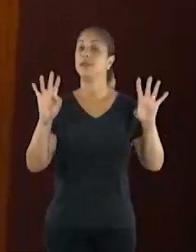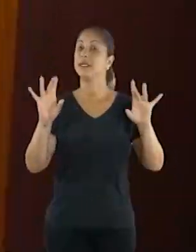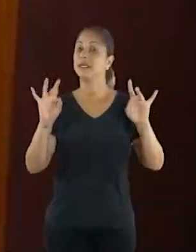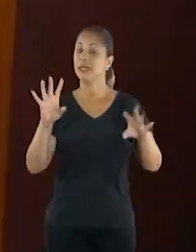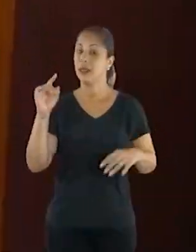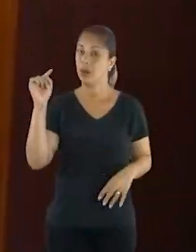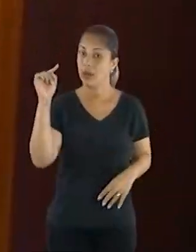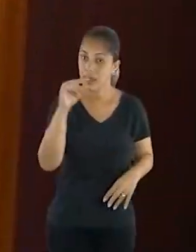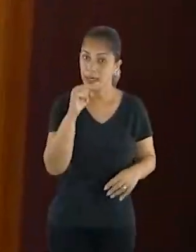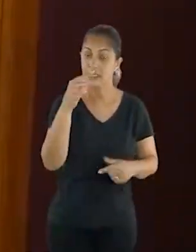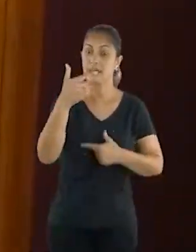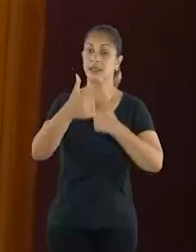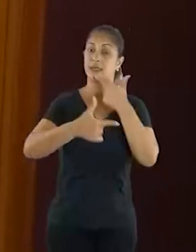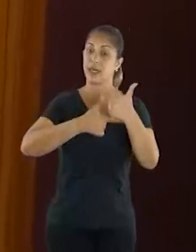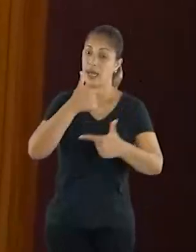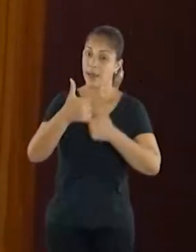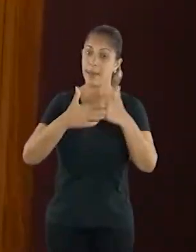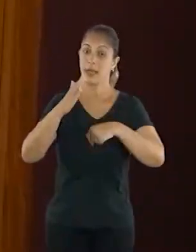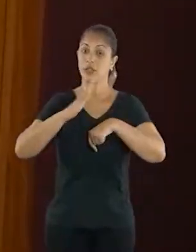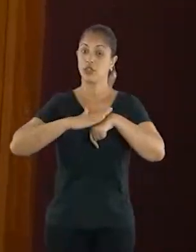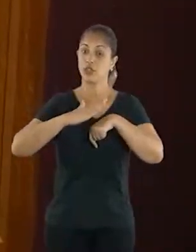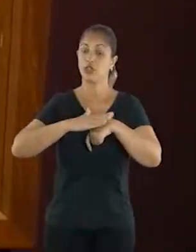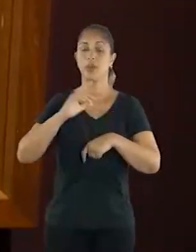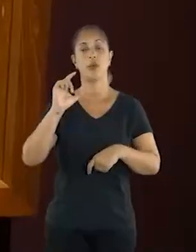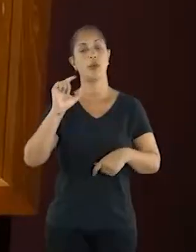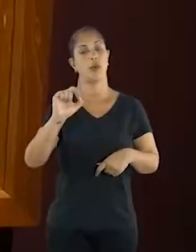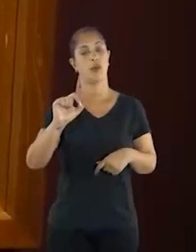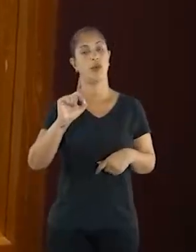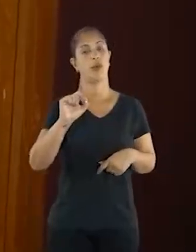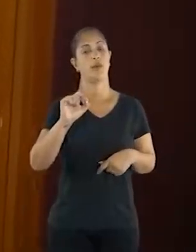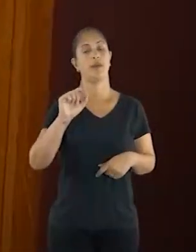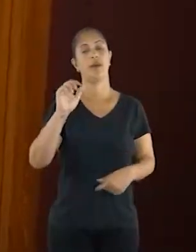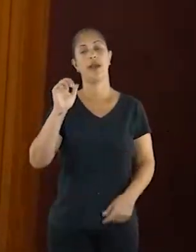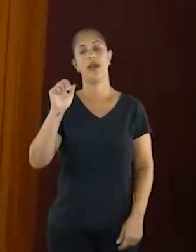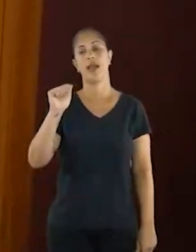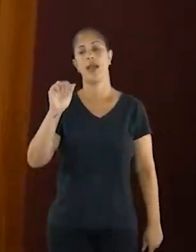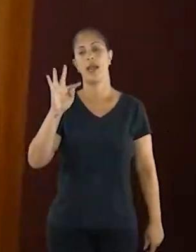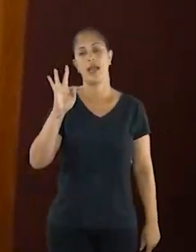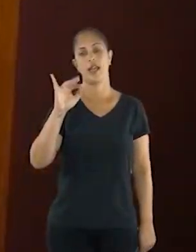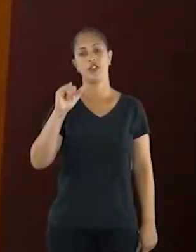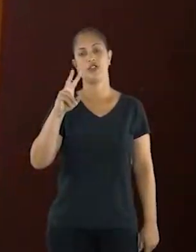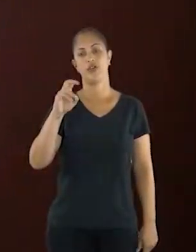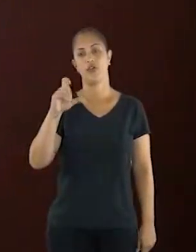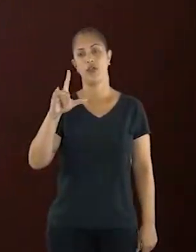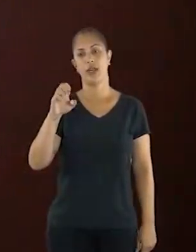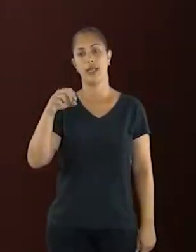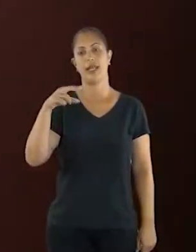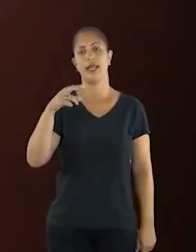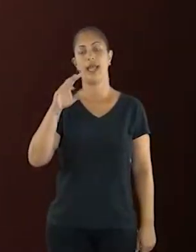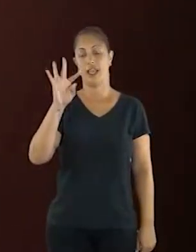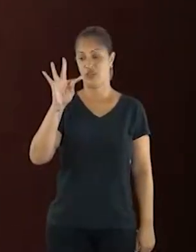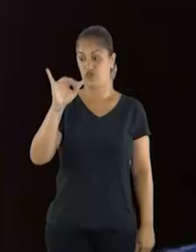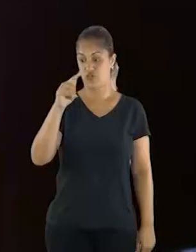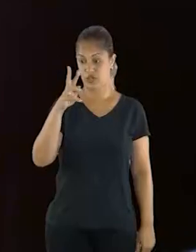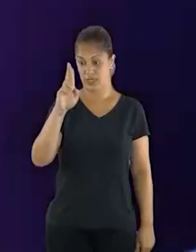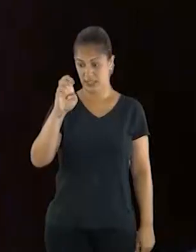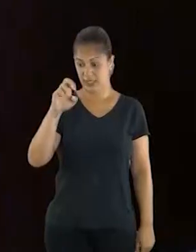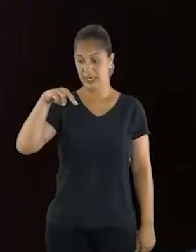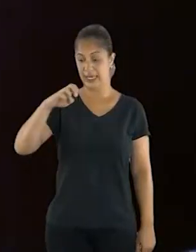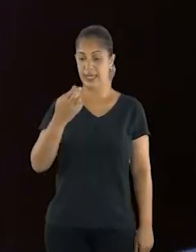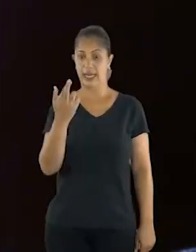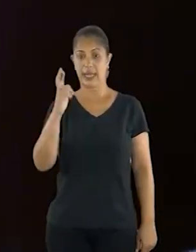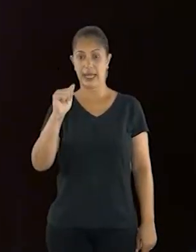especialmente para esse trabalho, que se chama A Tigre Negra, que é uma exaltação